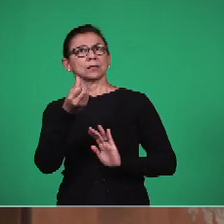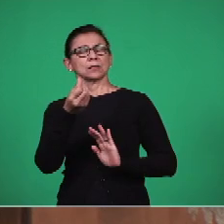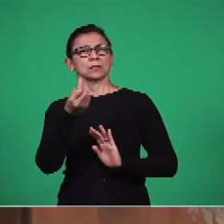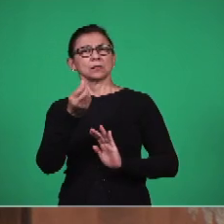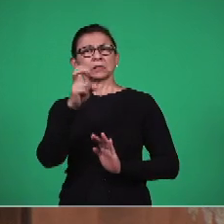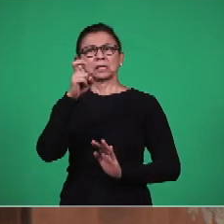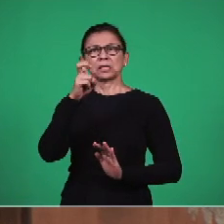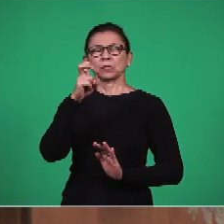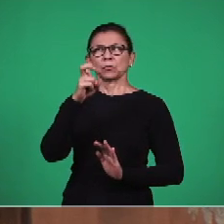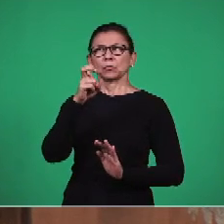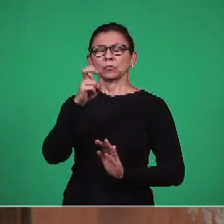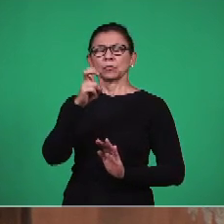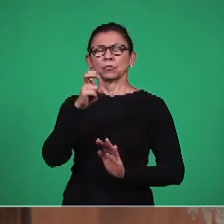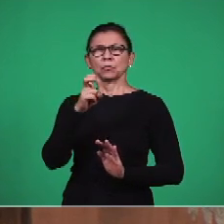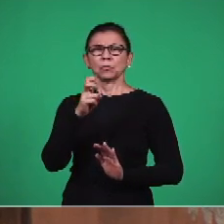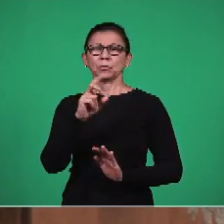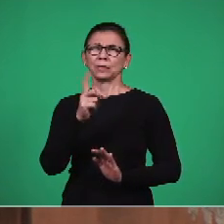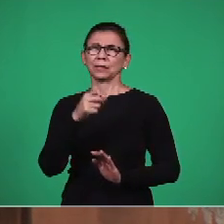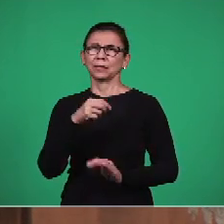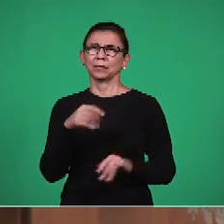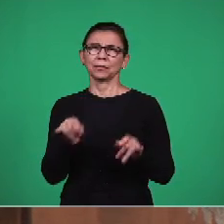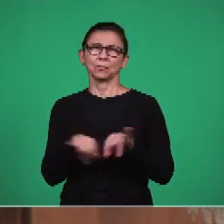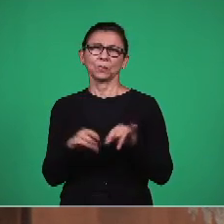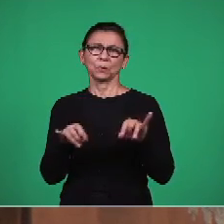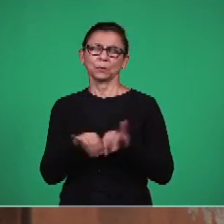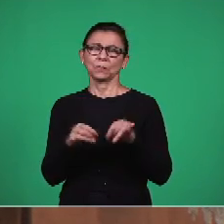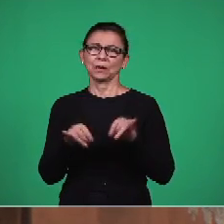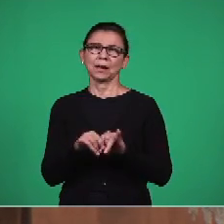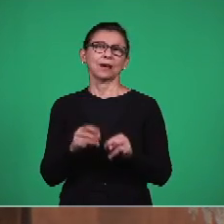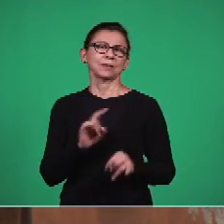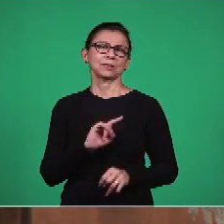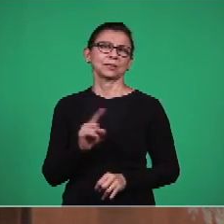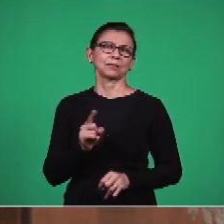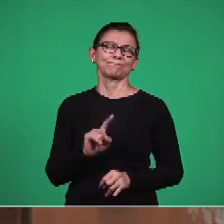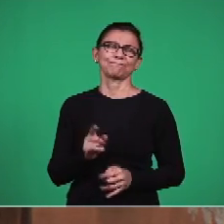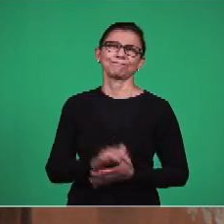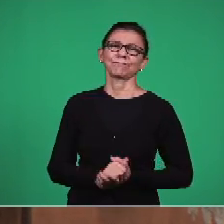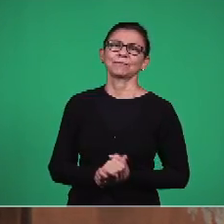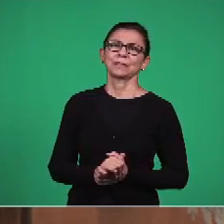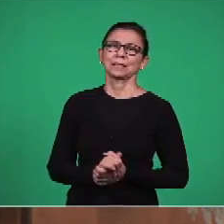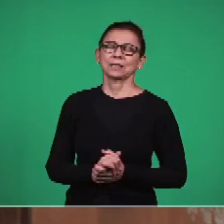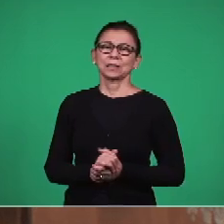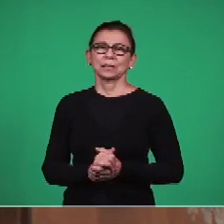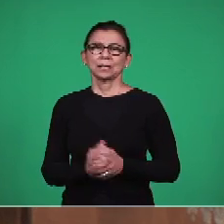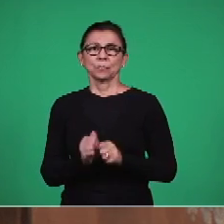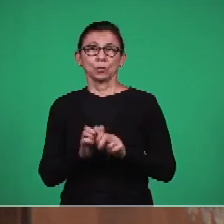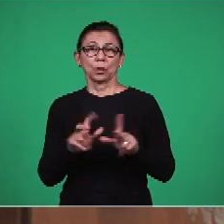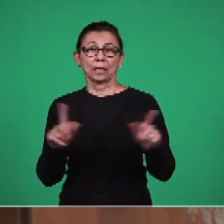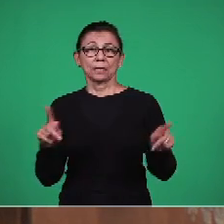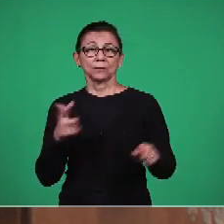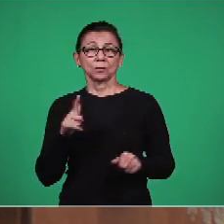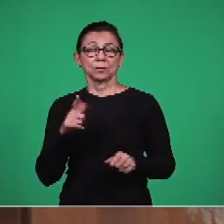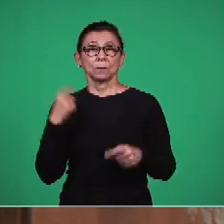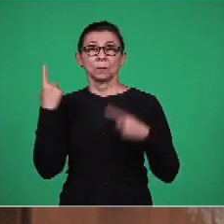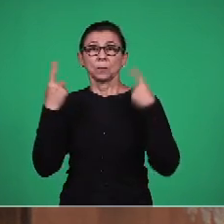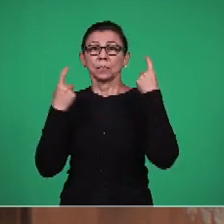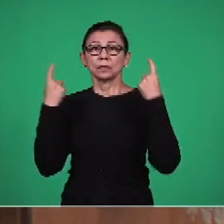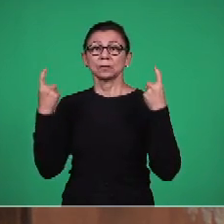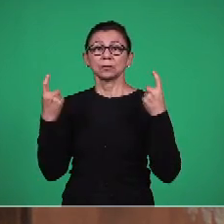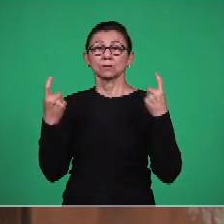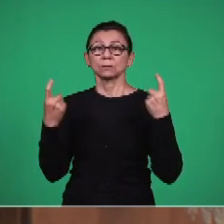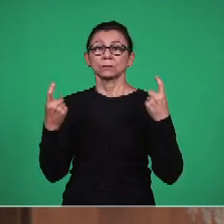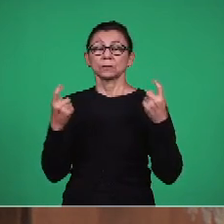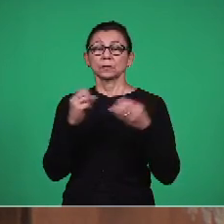Bobagem. Não existe isso. Não há preocupação no livro, em certos aspectos, de mostrar